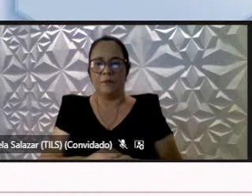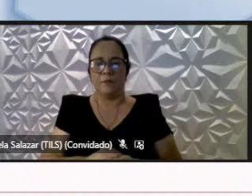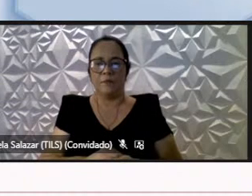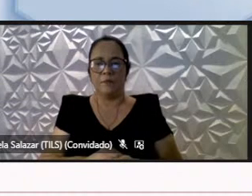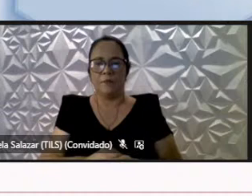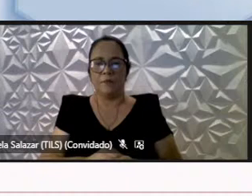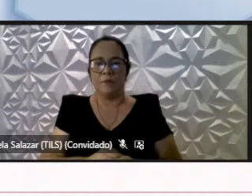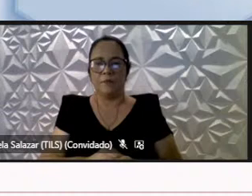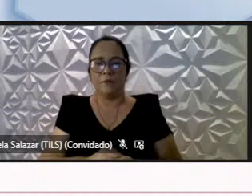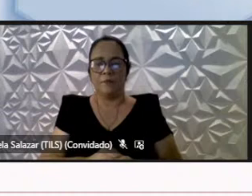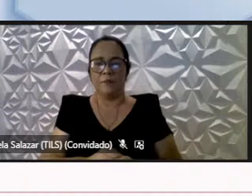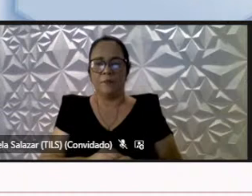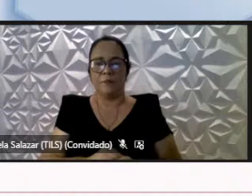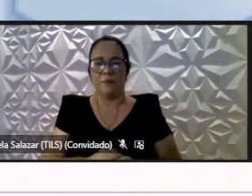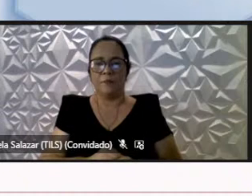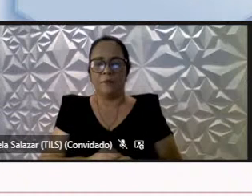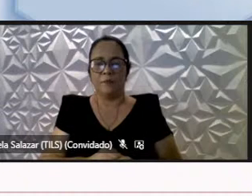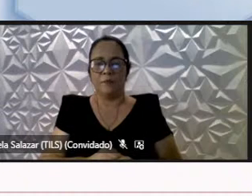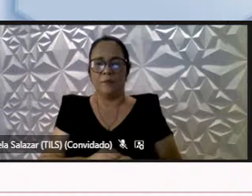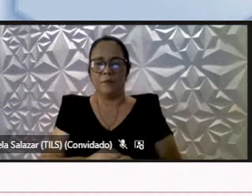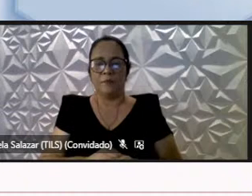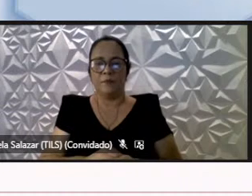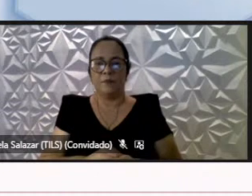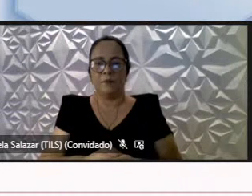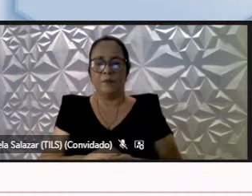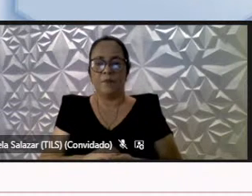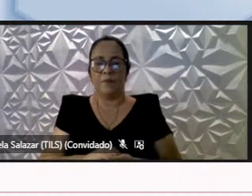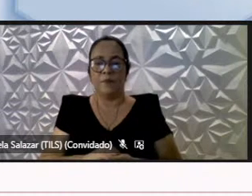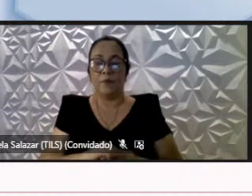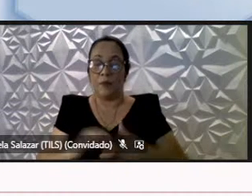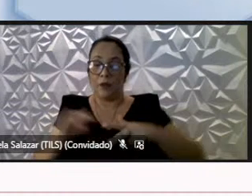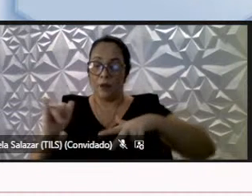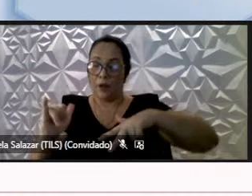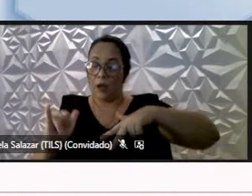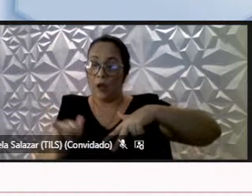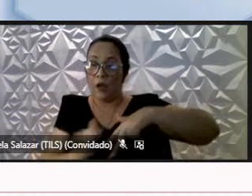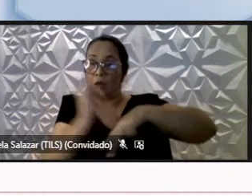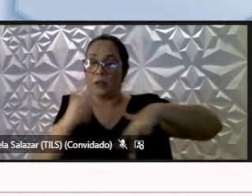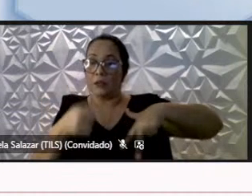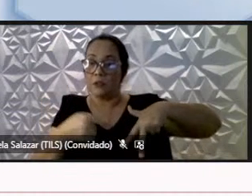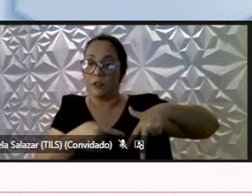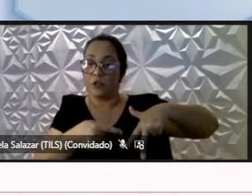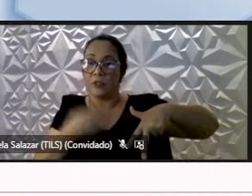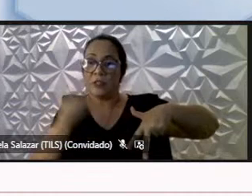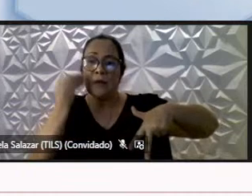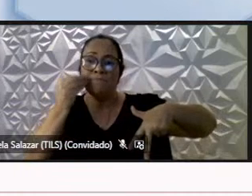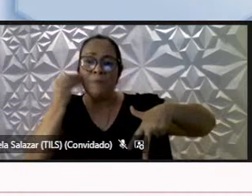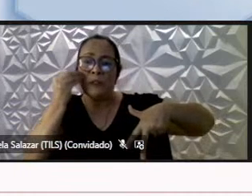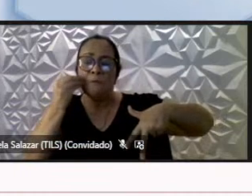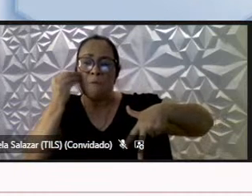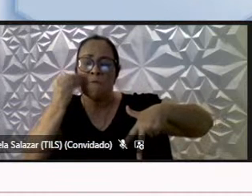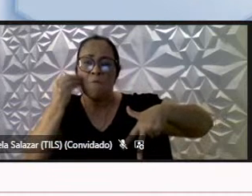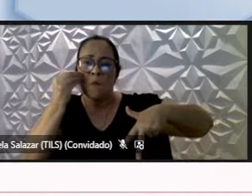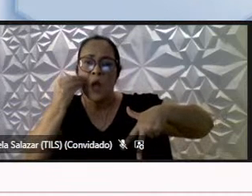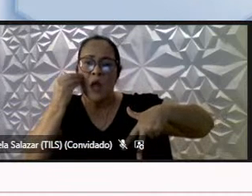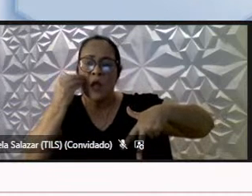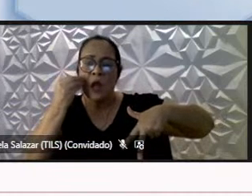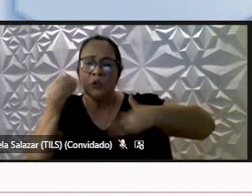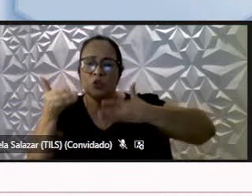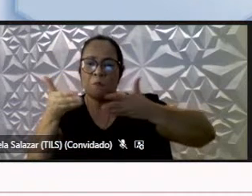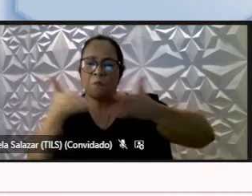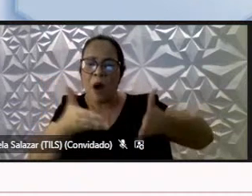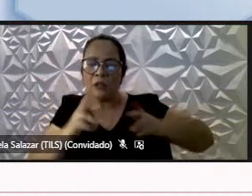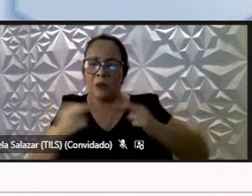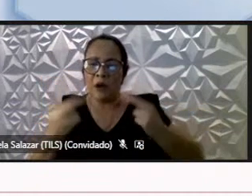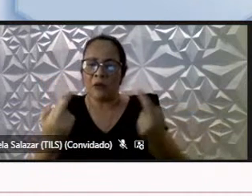direct personal experience of justice. Então, as vítimas que participam numa experiência como essa, através da